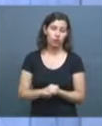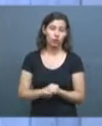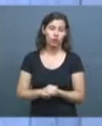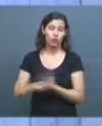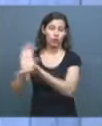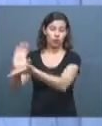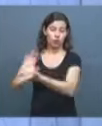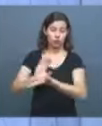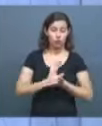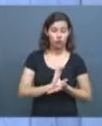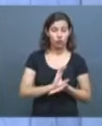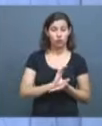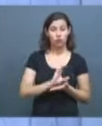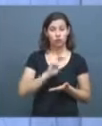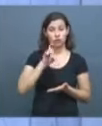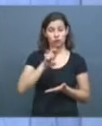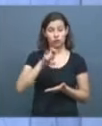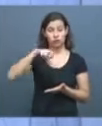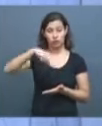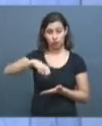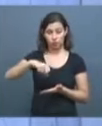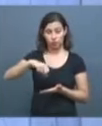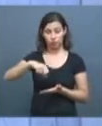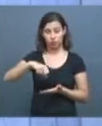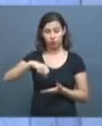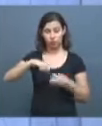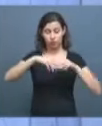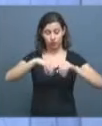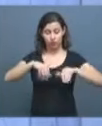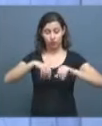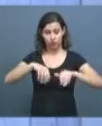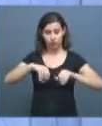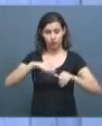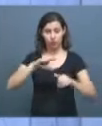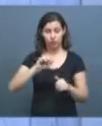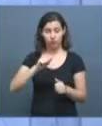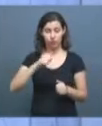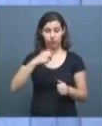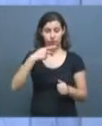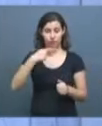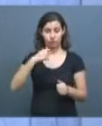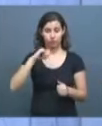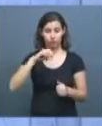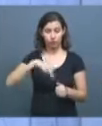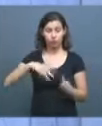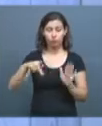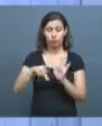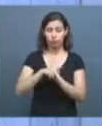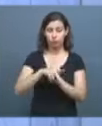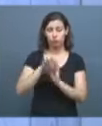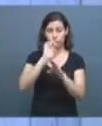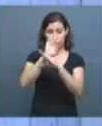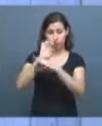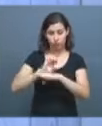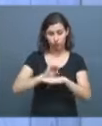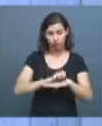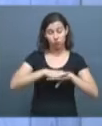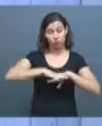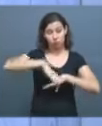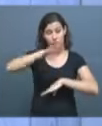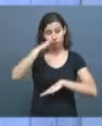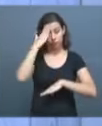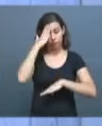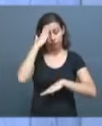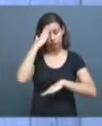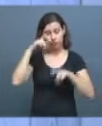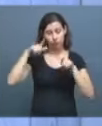compensação, 59 hectares da fazenda Capim Branco, que pertencia à União. Mais informações sobre a